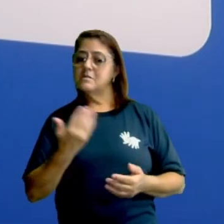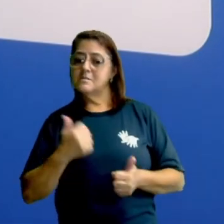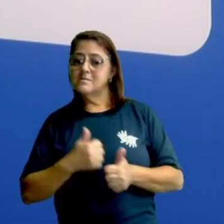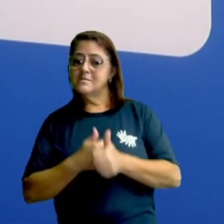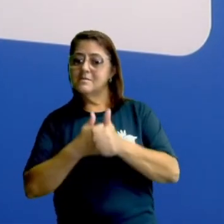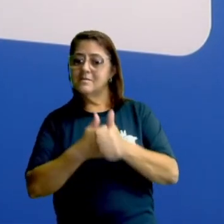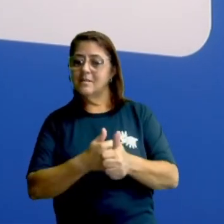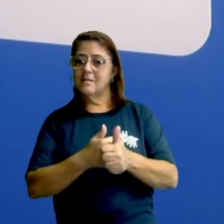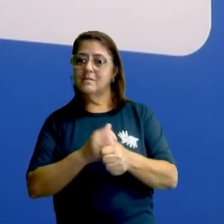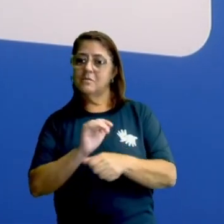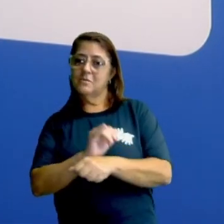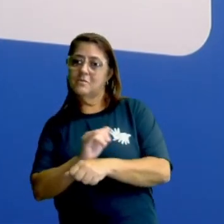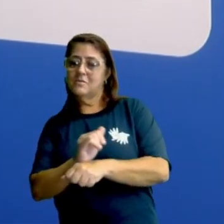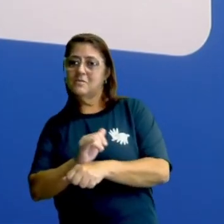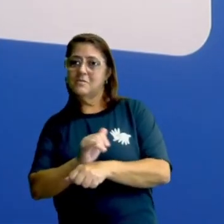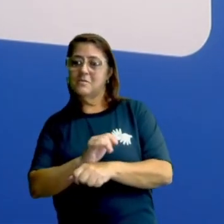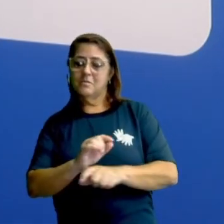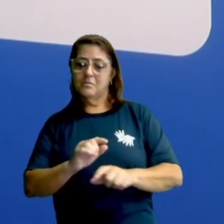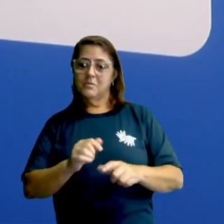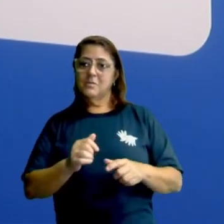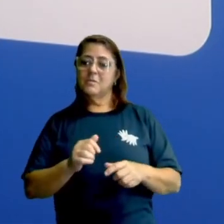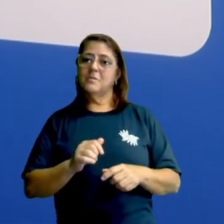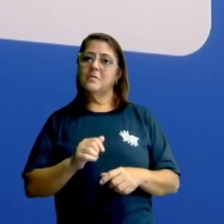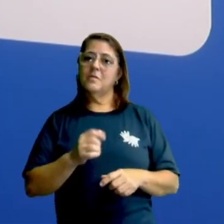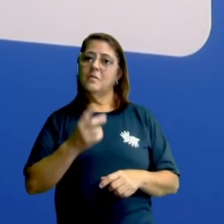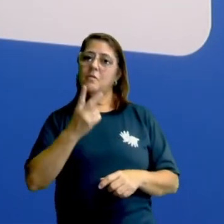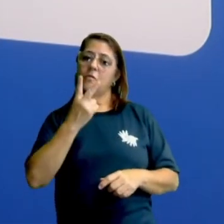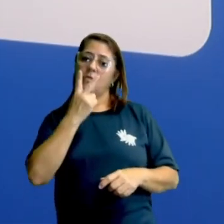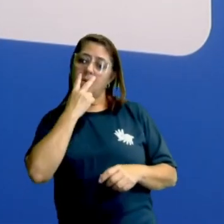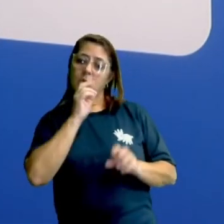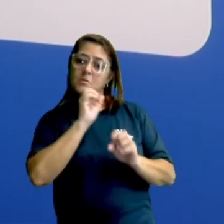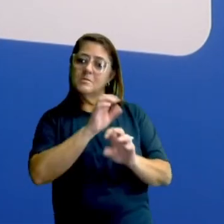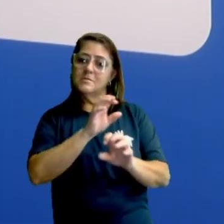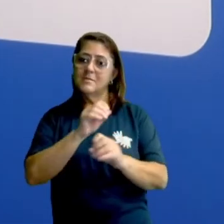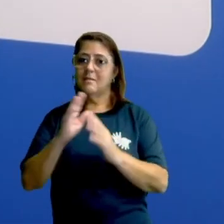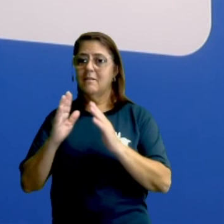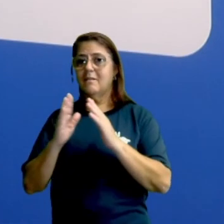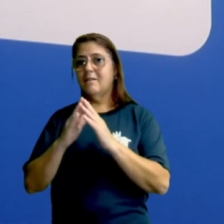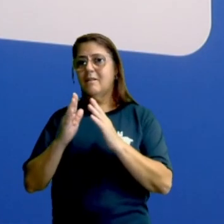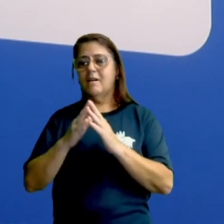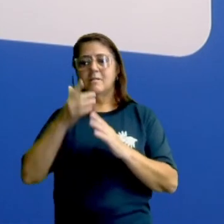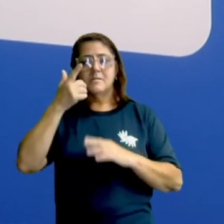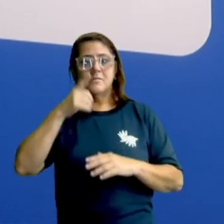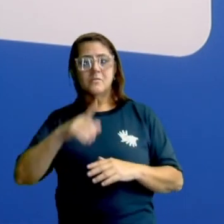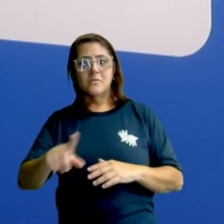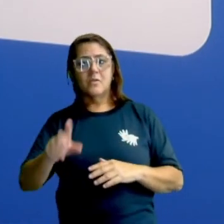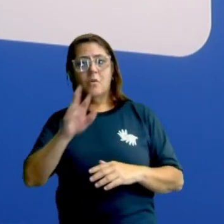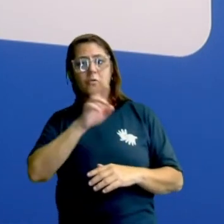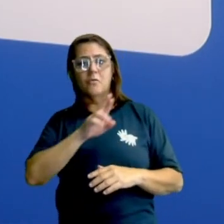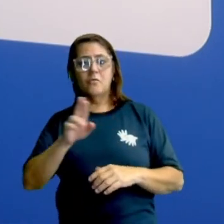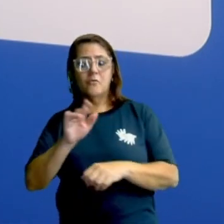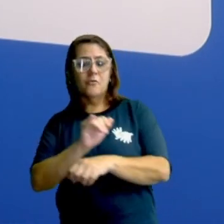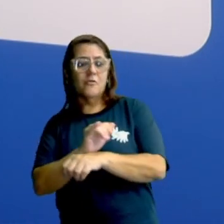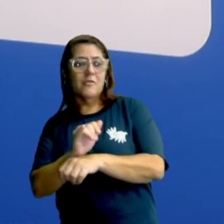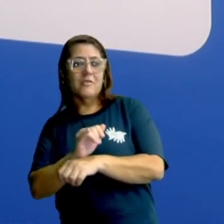gente lá no YouTube. Entra no canal Vitória Ensina em Casa. Reveja